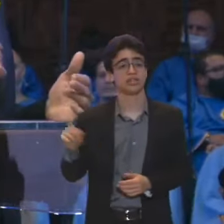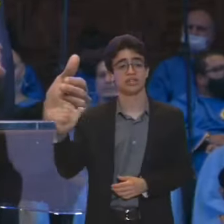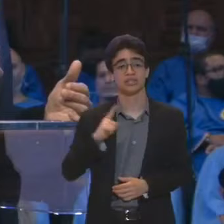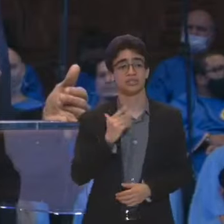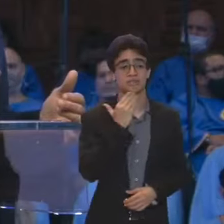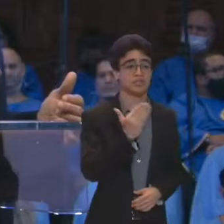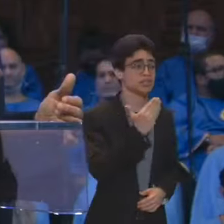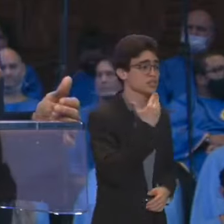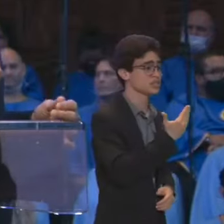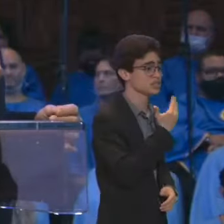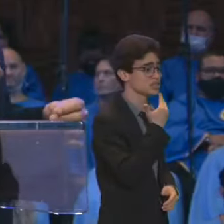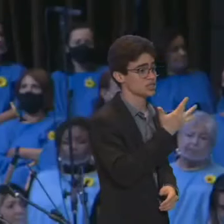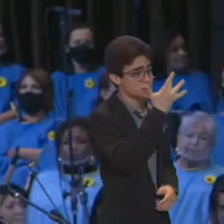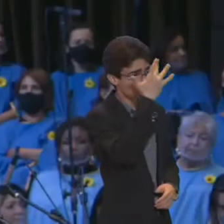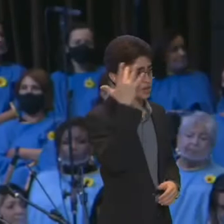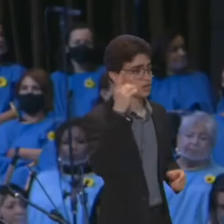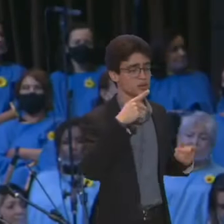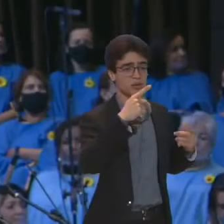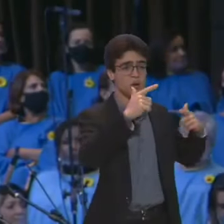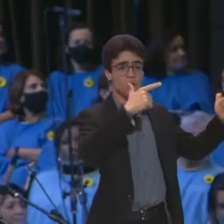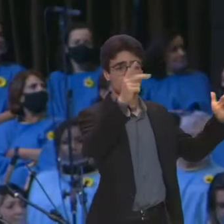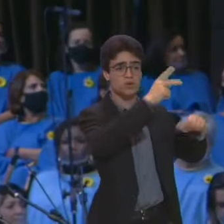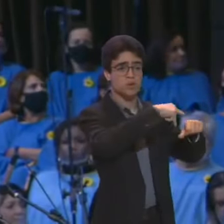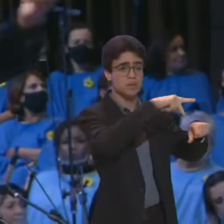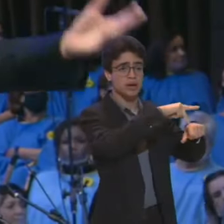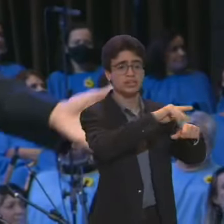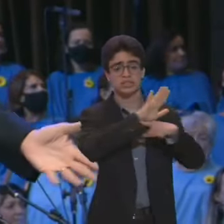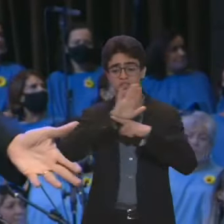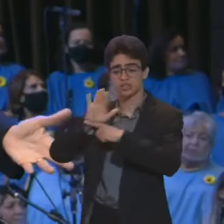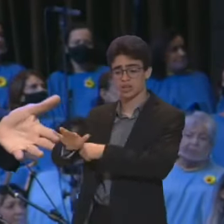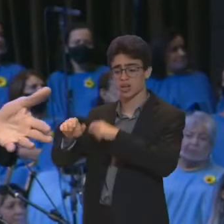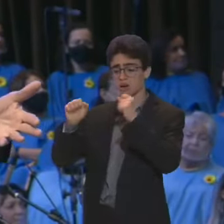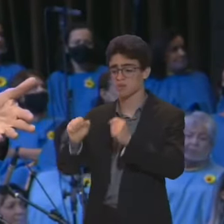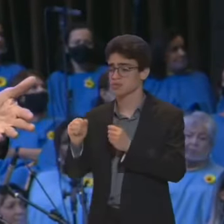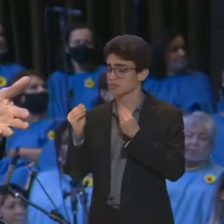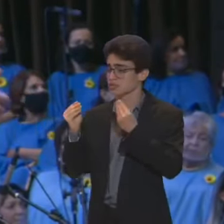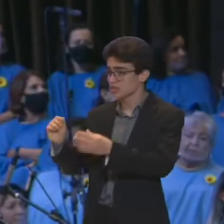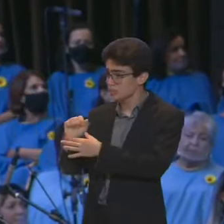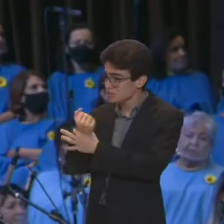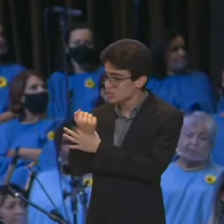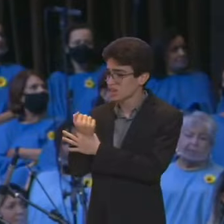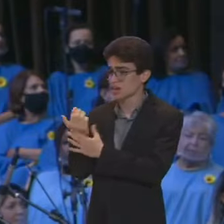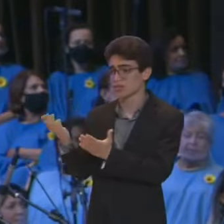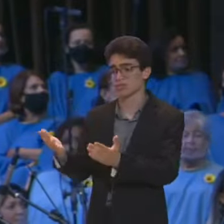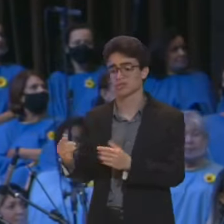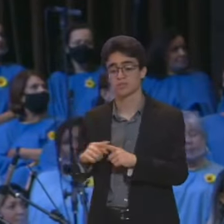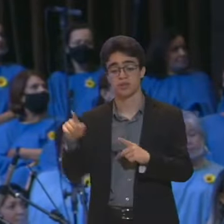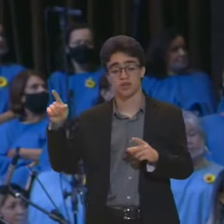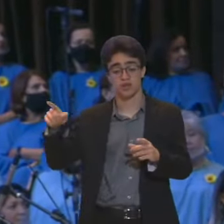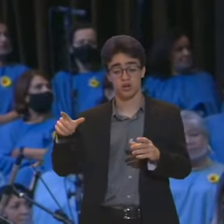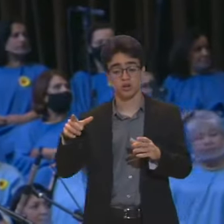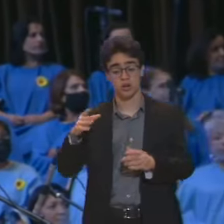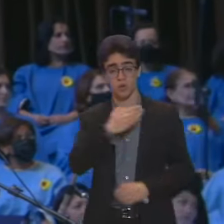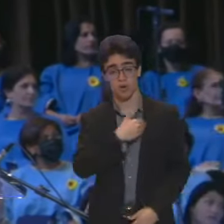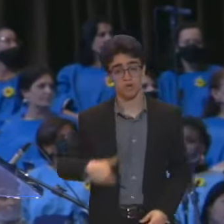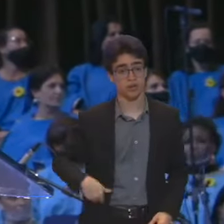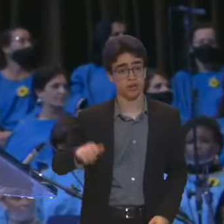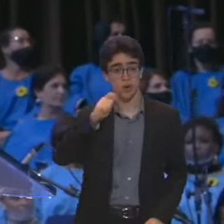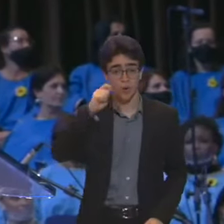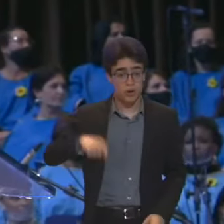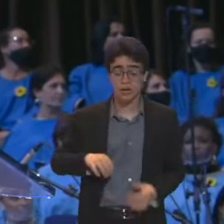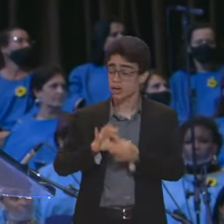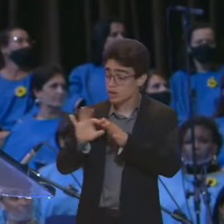organizações internacionais se podiam levar algumas crianças para protegê-los. E o governo da Ucrânia permitiu. Só